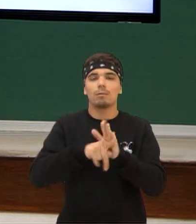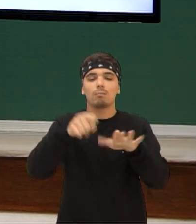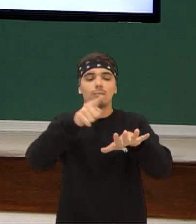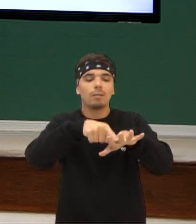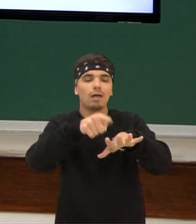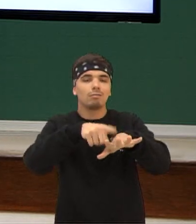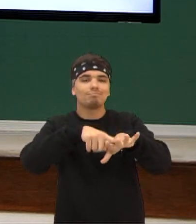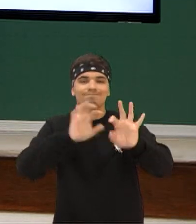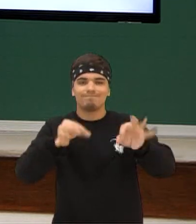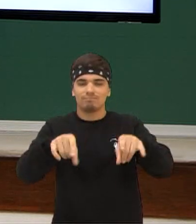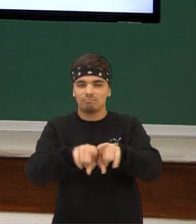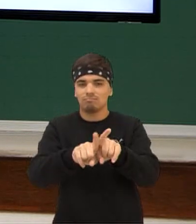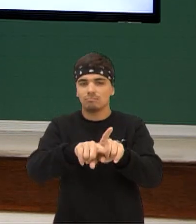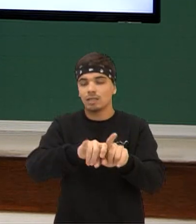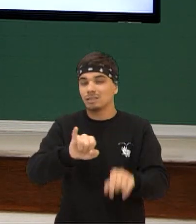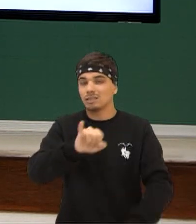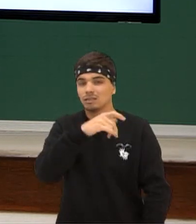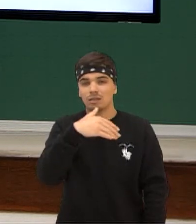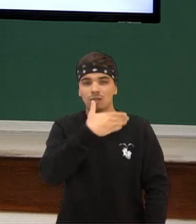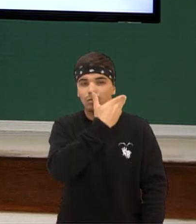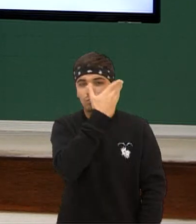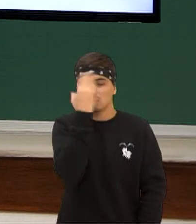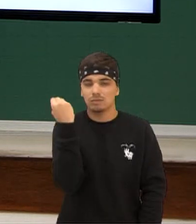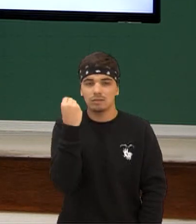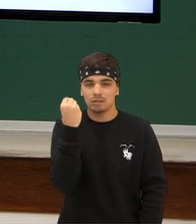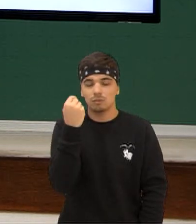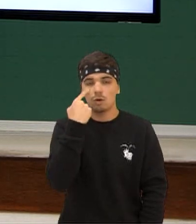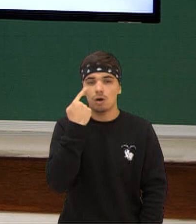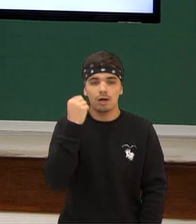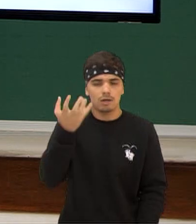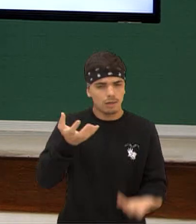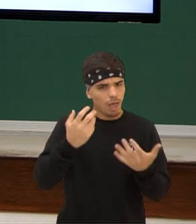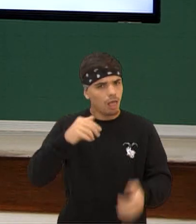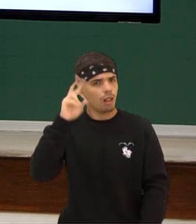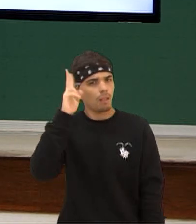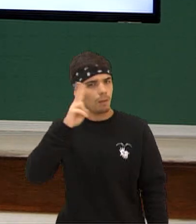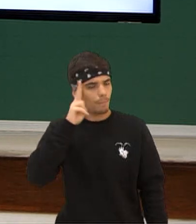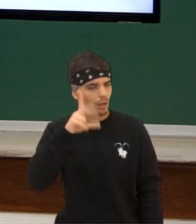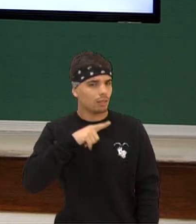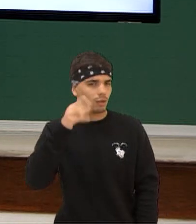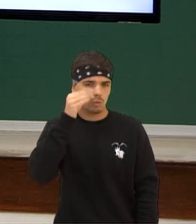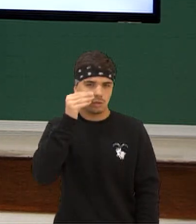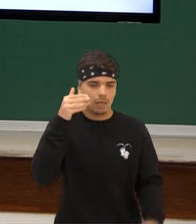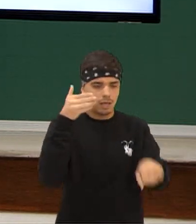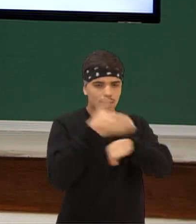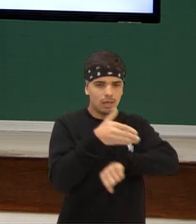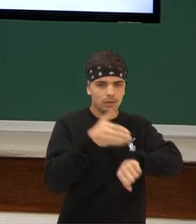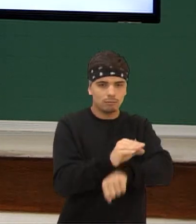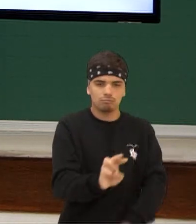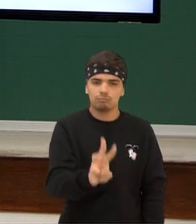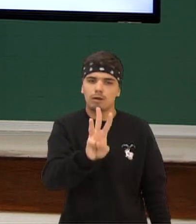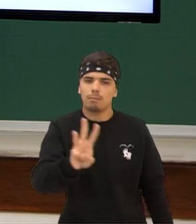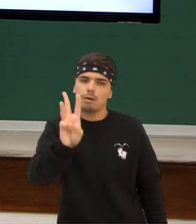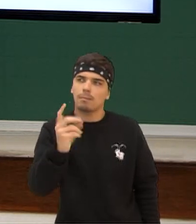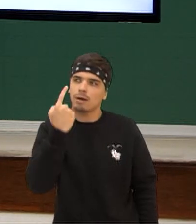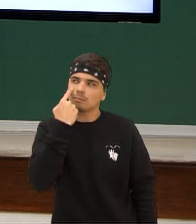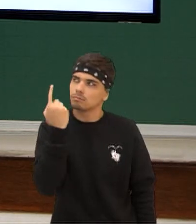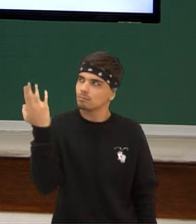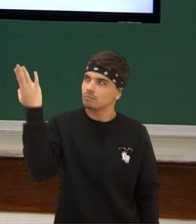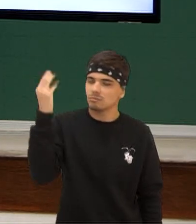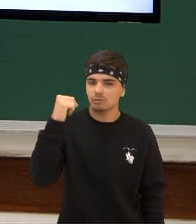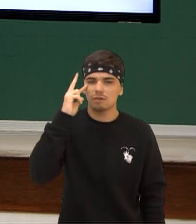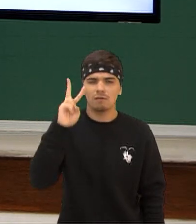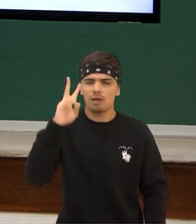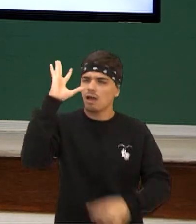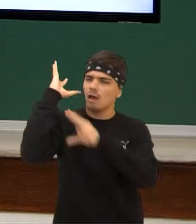elas e isso agora se você não lembra que dá uma lembradinha tem curiosidade entra aqui nesse nesse site Zinho